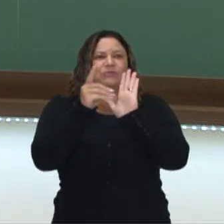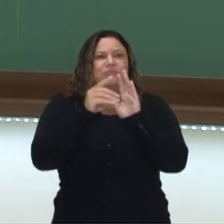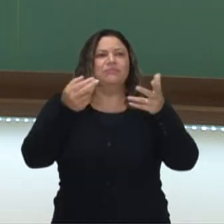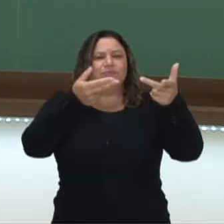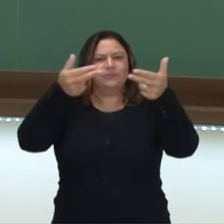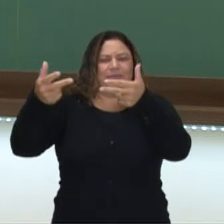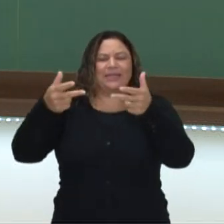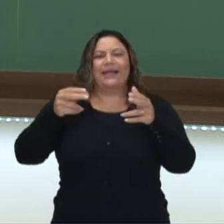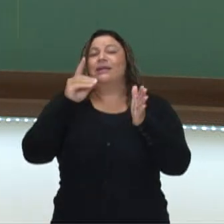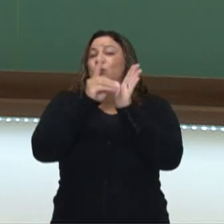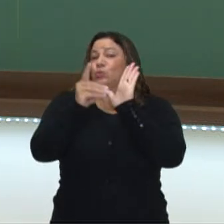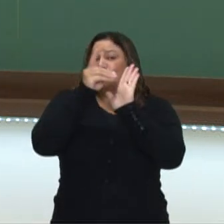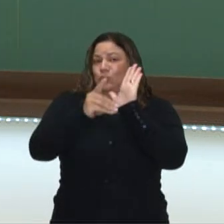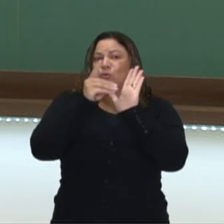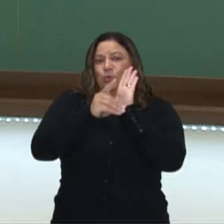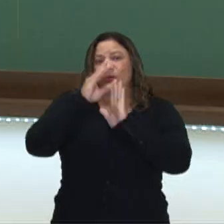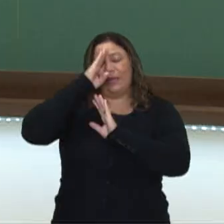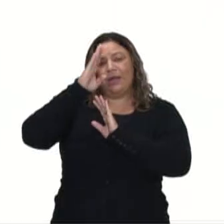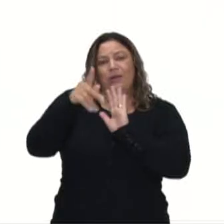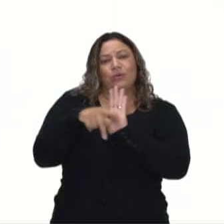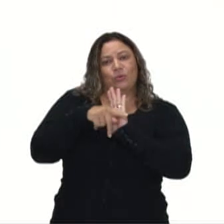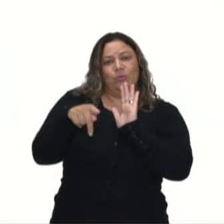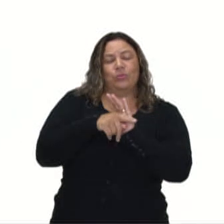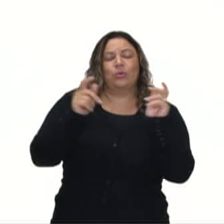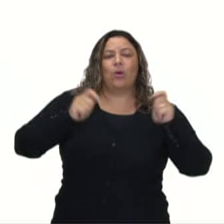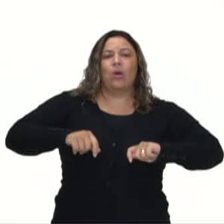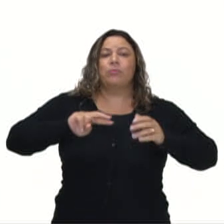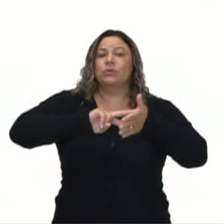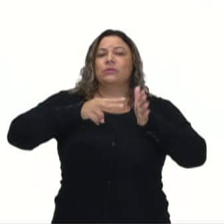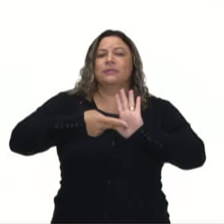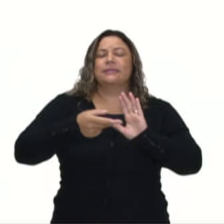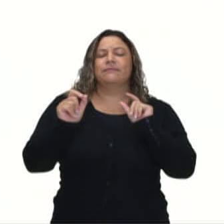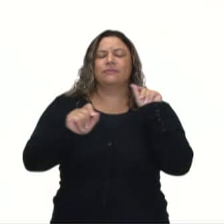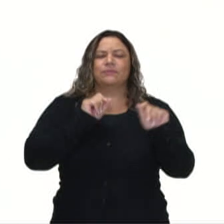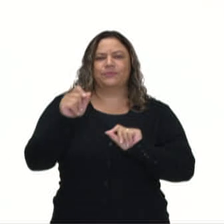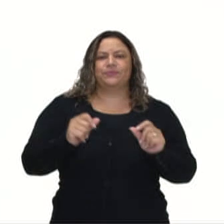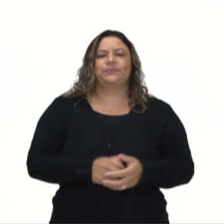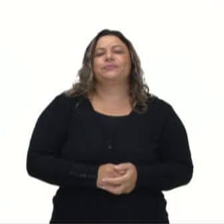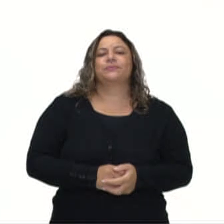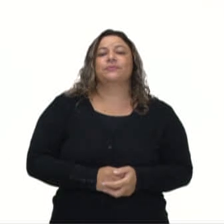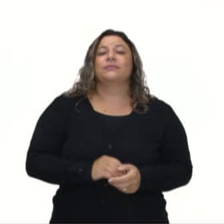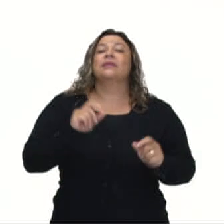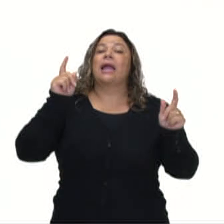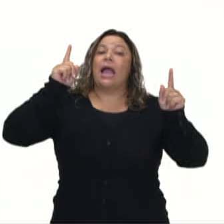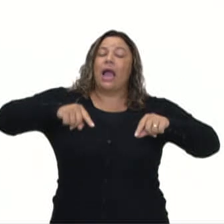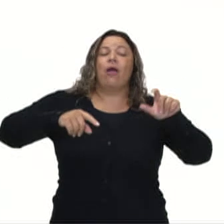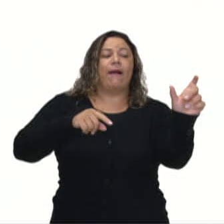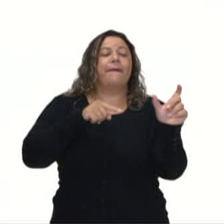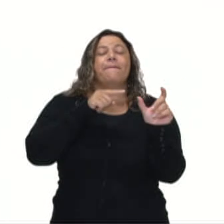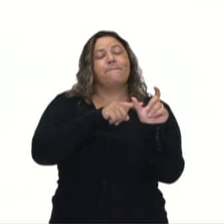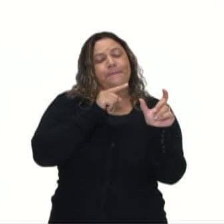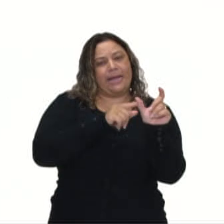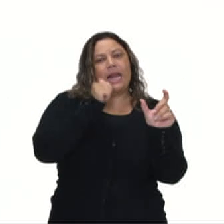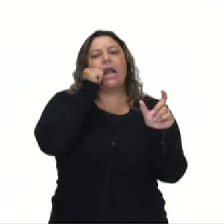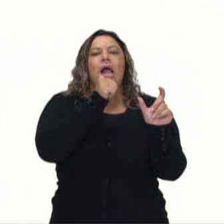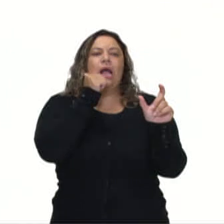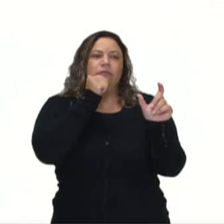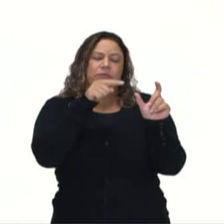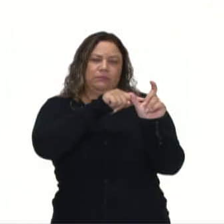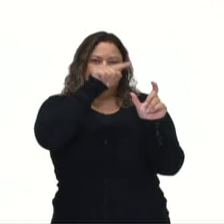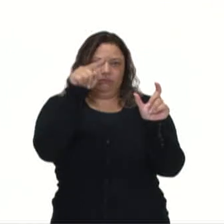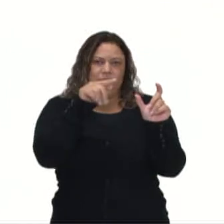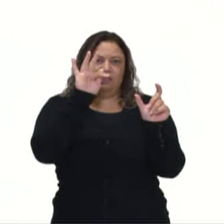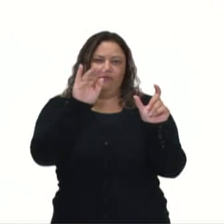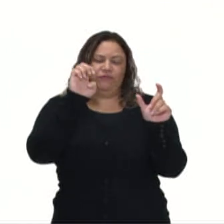lexical, do dicionário mesmo, extravagância é um substantivo feminino. E trouxe para vocês aqui 3 acepções.